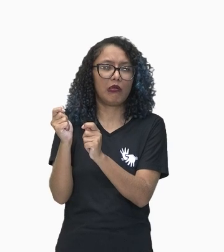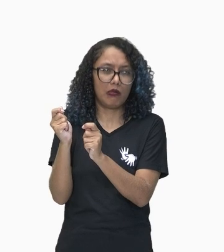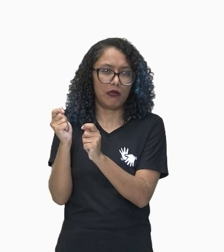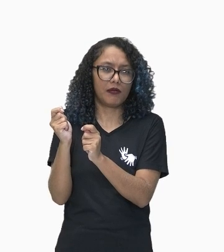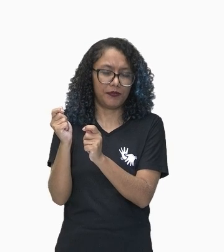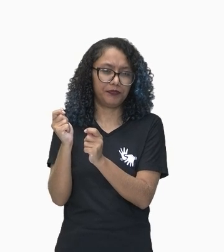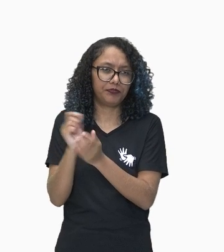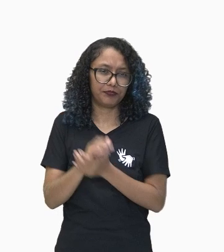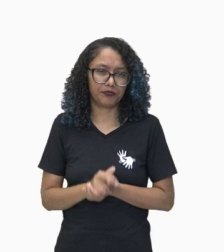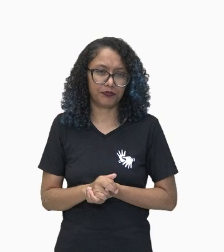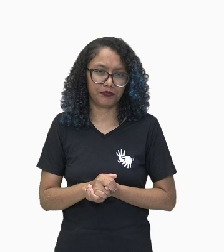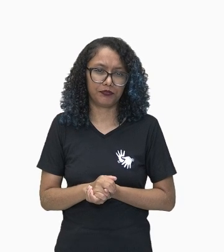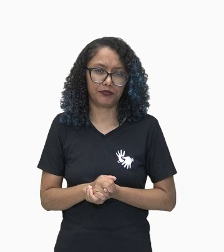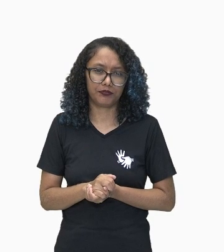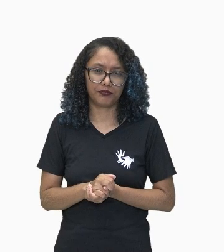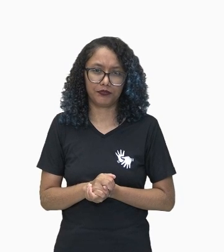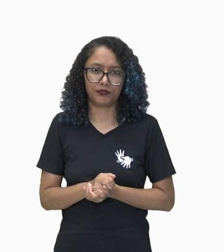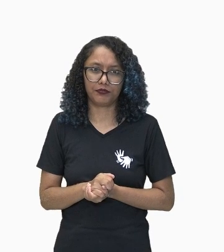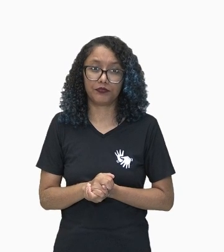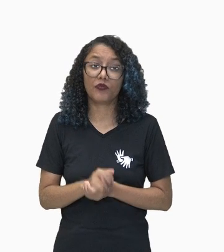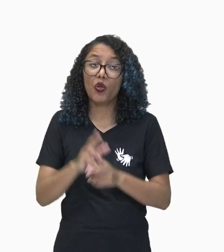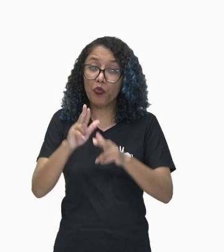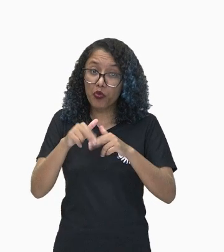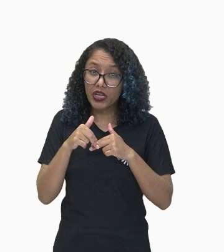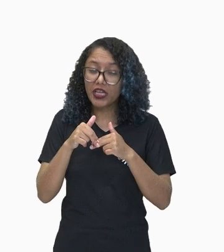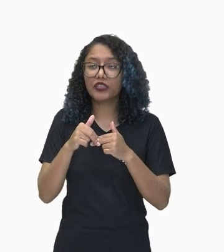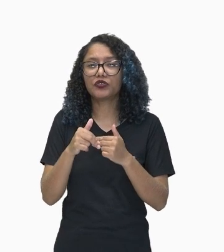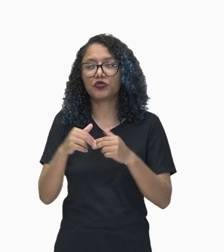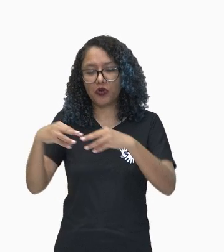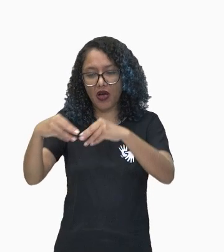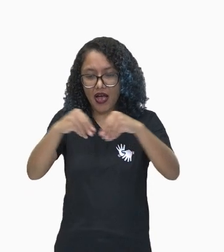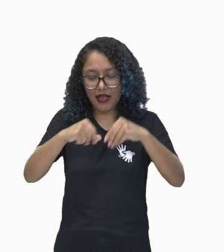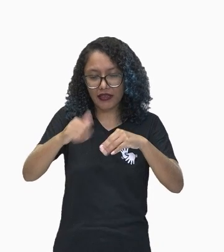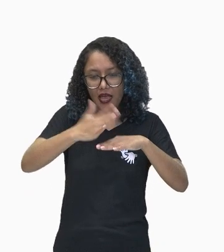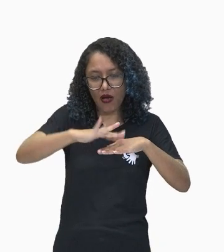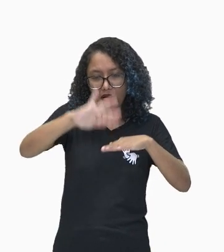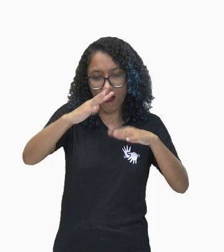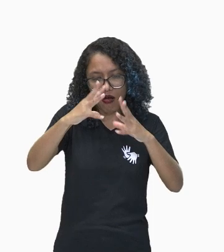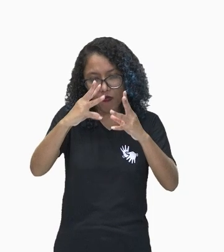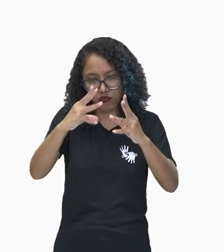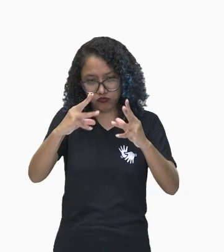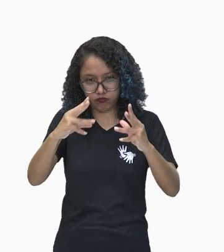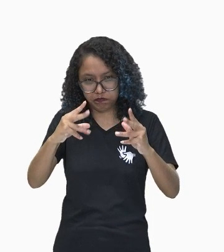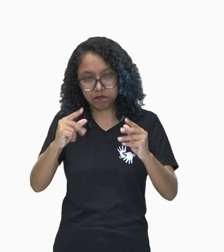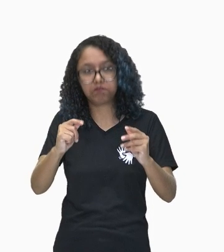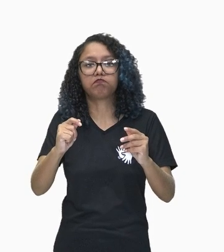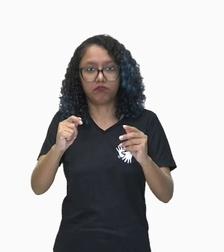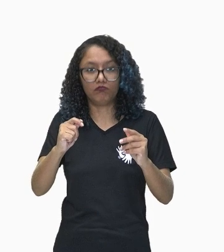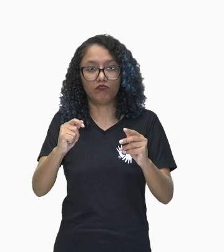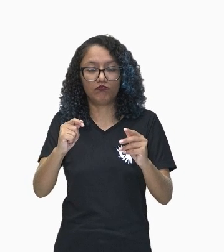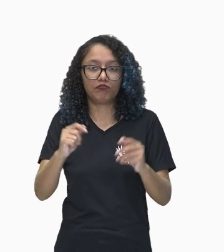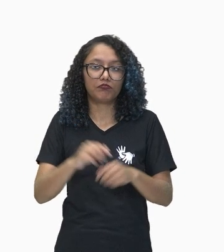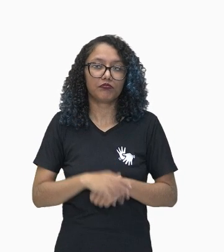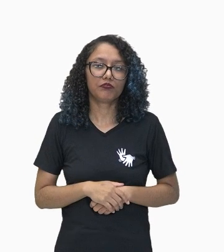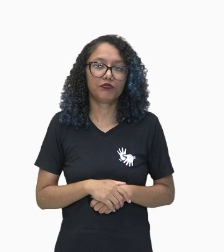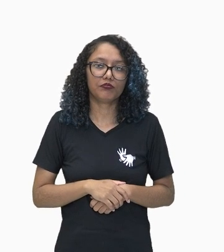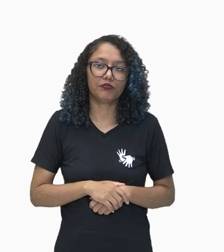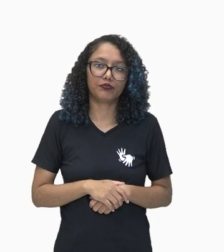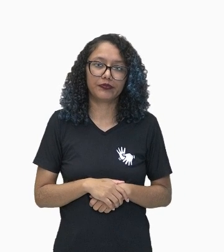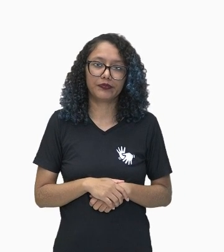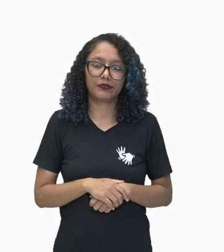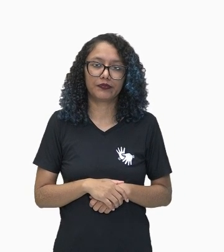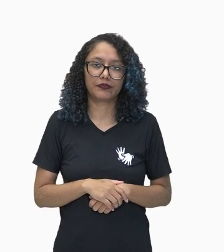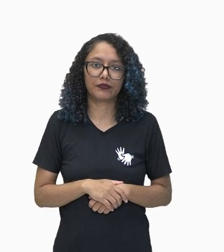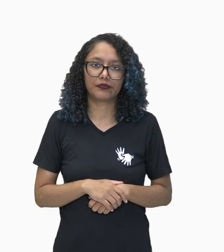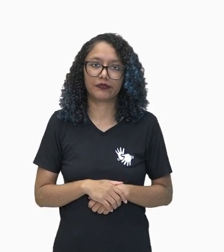de terrenos pouco íngremes e de altitudes inferiores a 1.000 metros. Por exemplo,